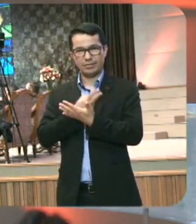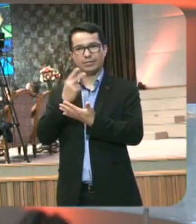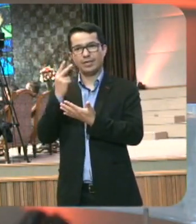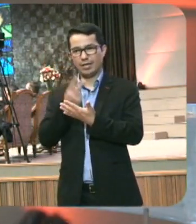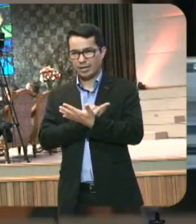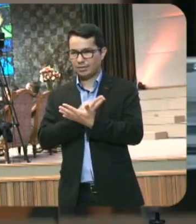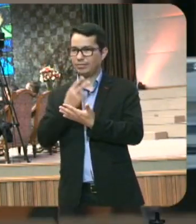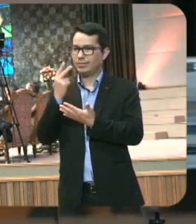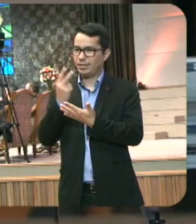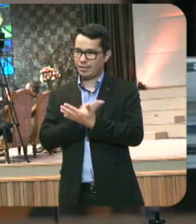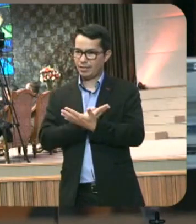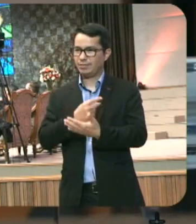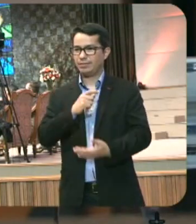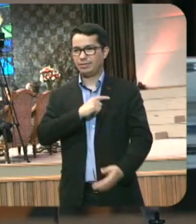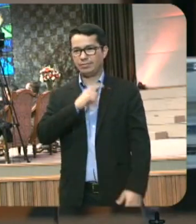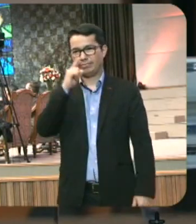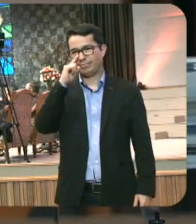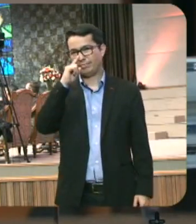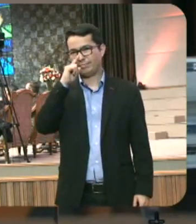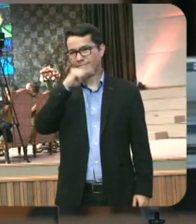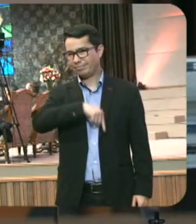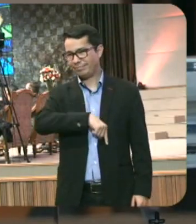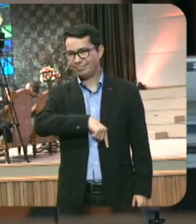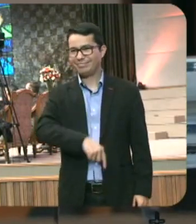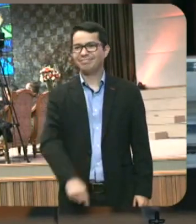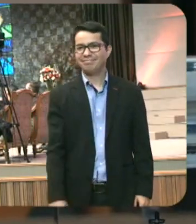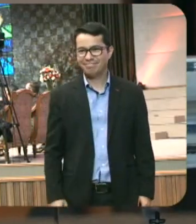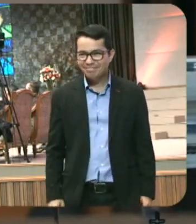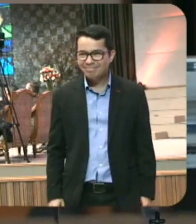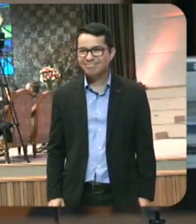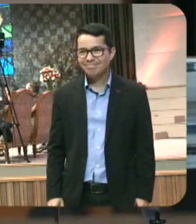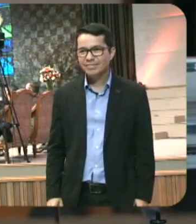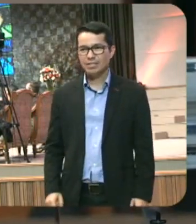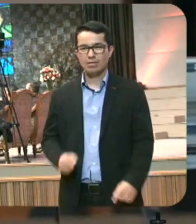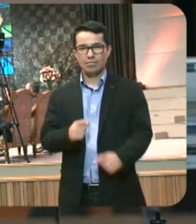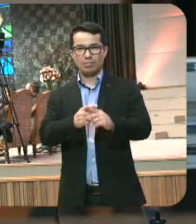para dizer para a gente que nós somos humanos